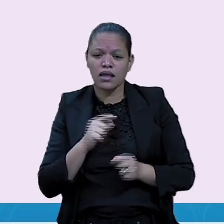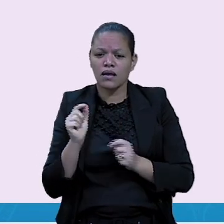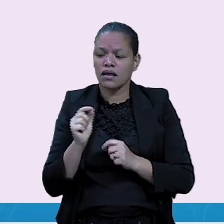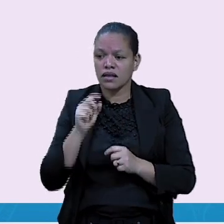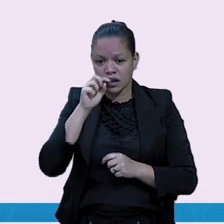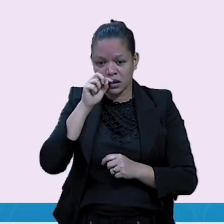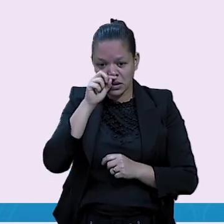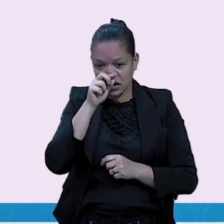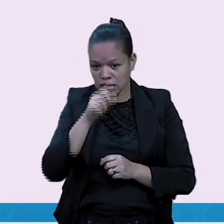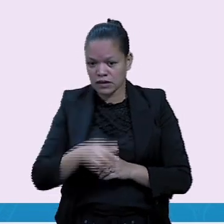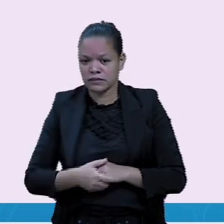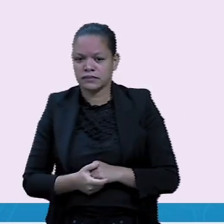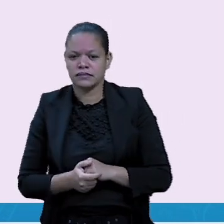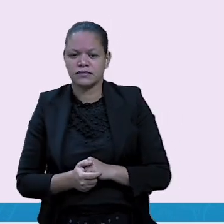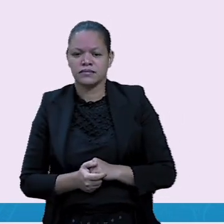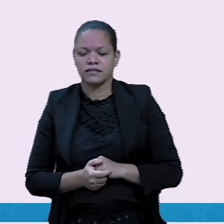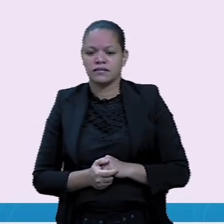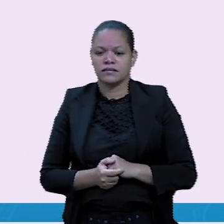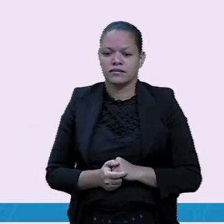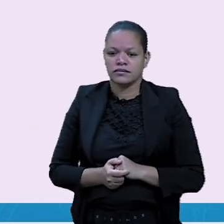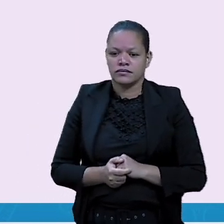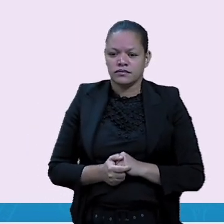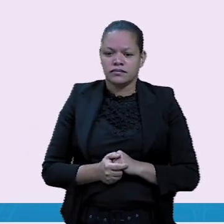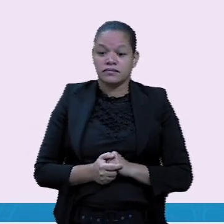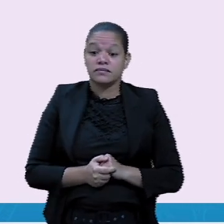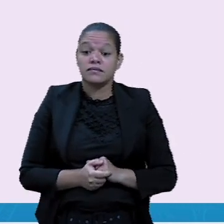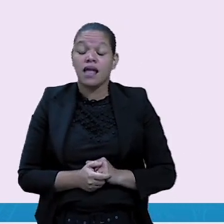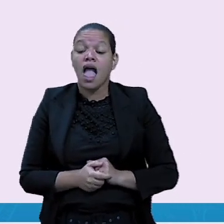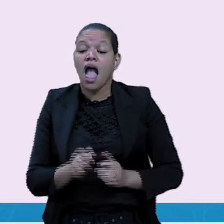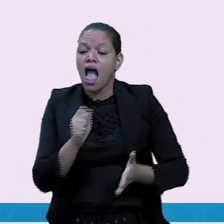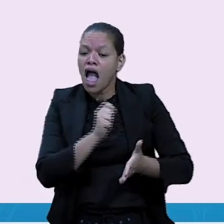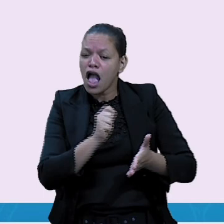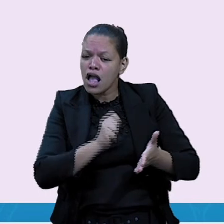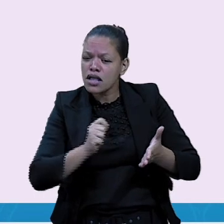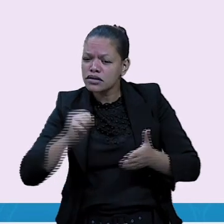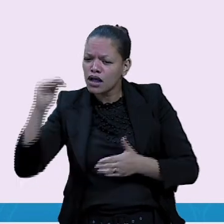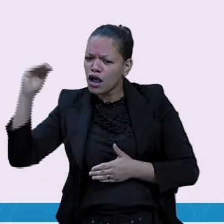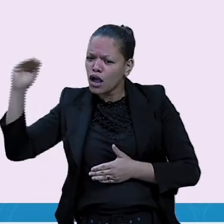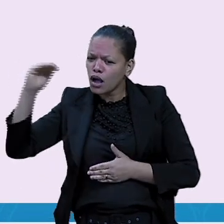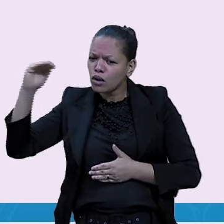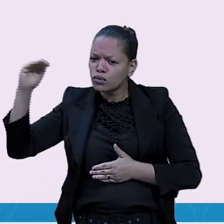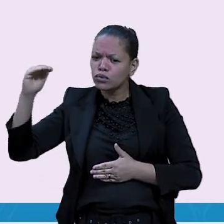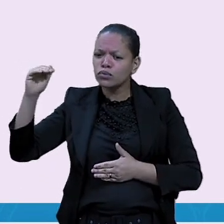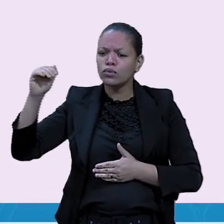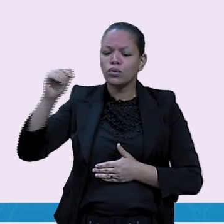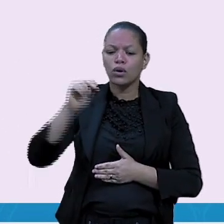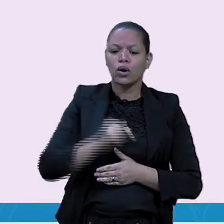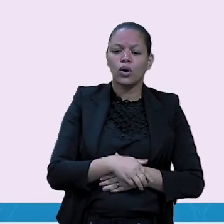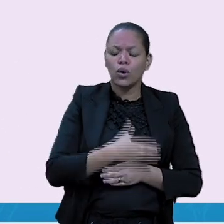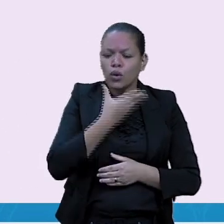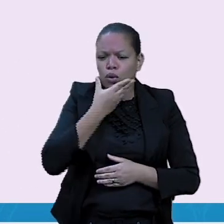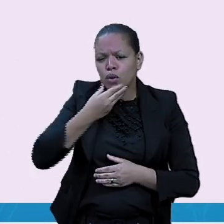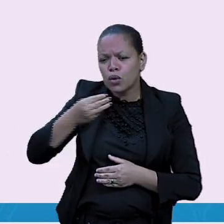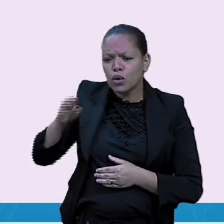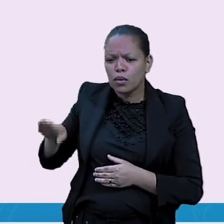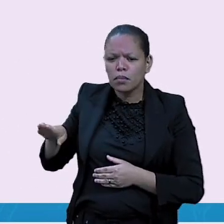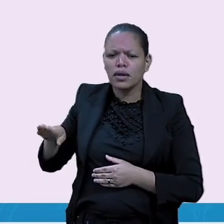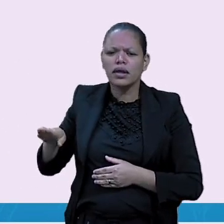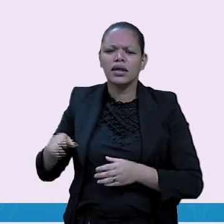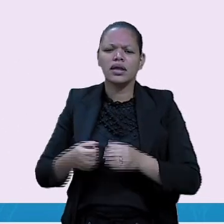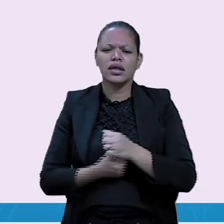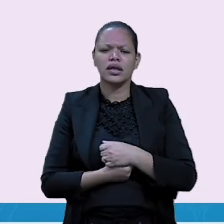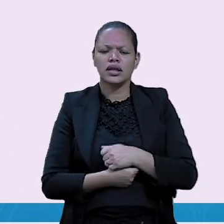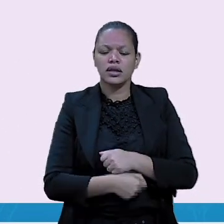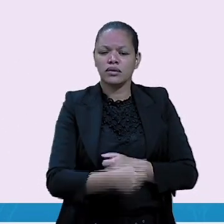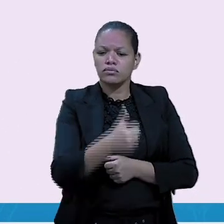Perdão, letra A. Escreva a altura do Lucas em centímetros. Então, ele tem 100